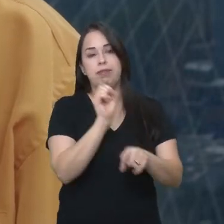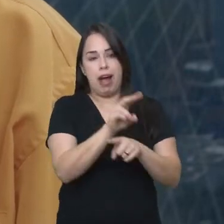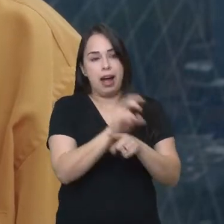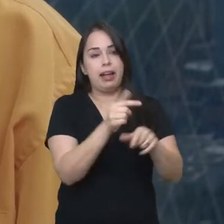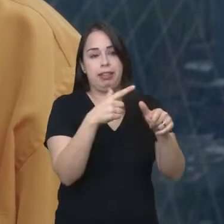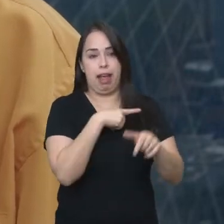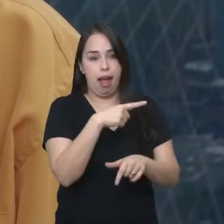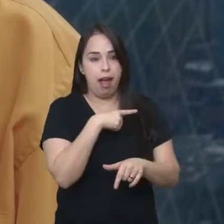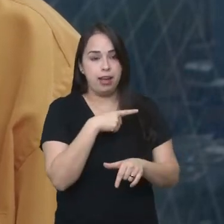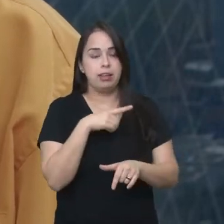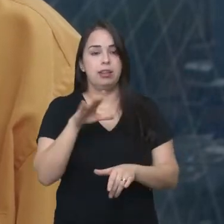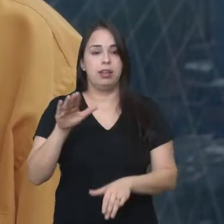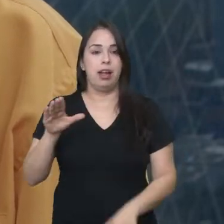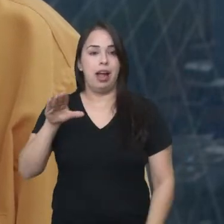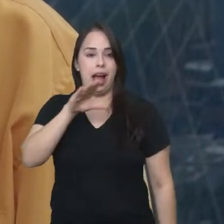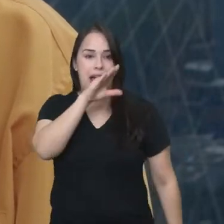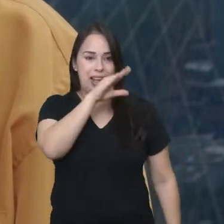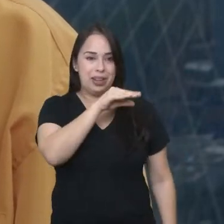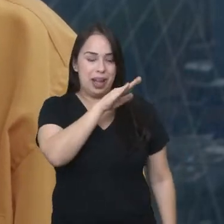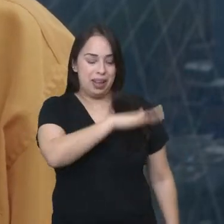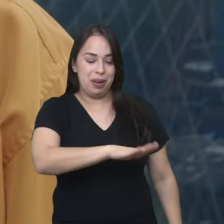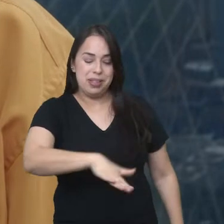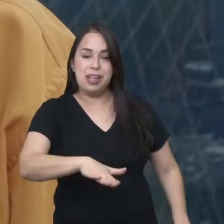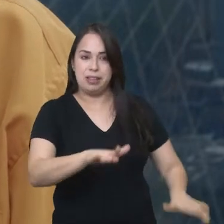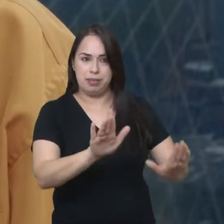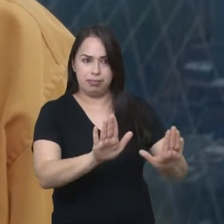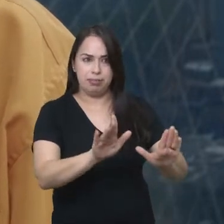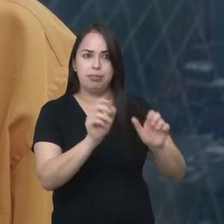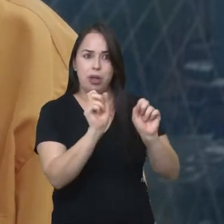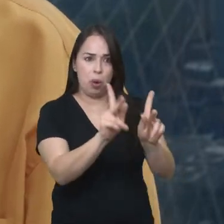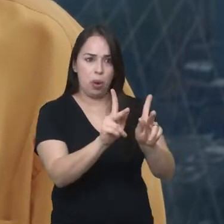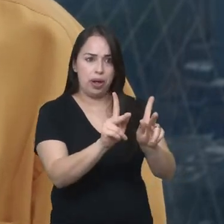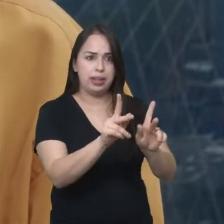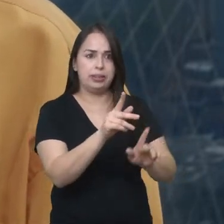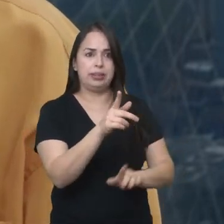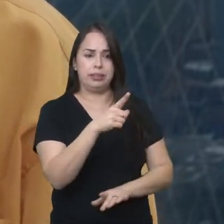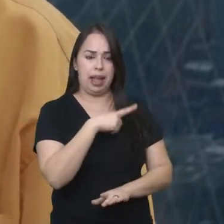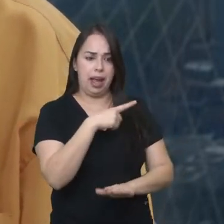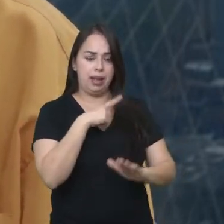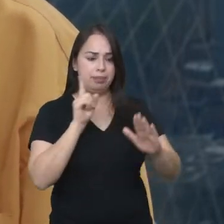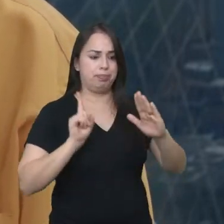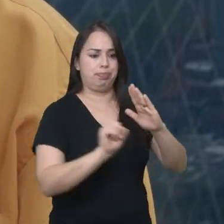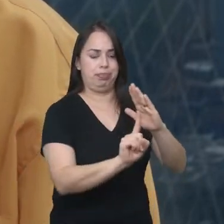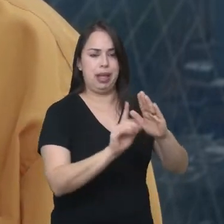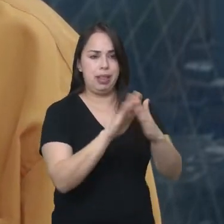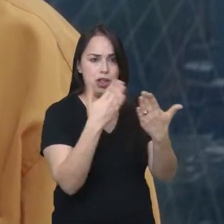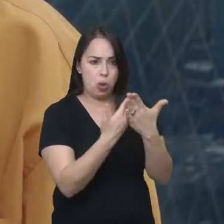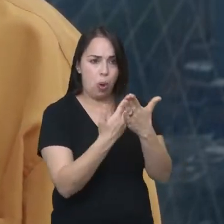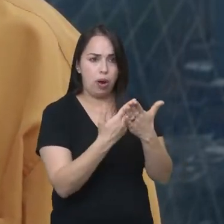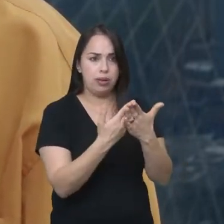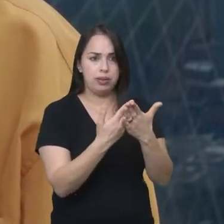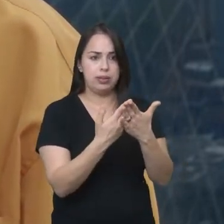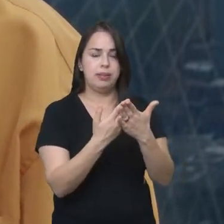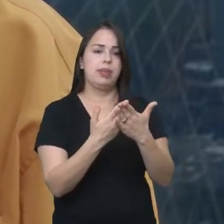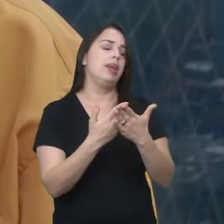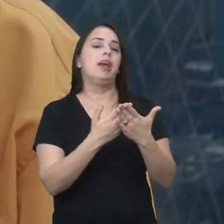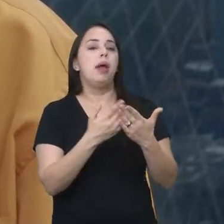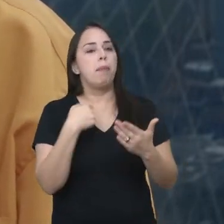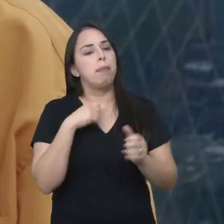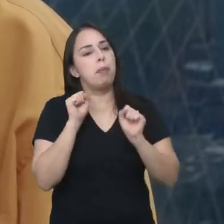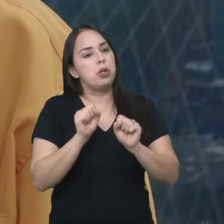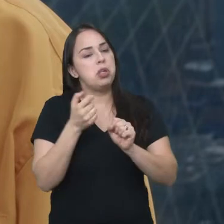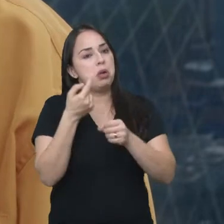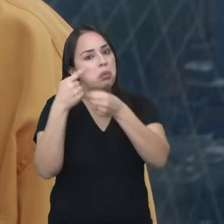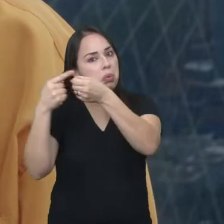não, vou dizer adolescente, porque criança a gente não tem números ainda, né? Pode ser que tenha, né? Porque eu acho que toda cidade tem a sua dificuldade, né?